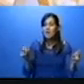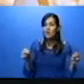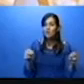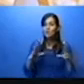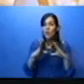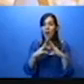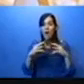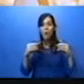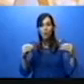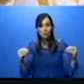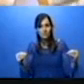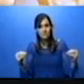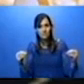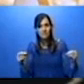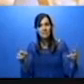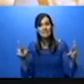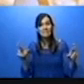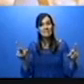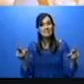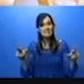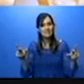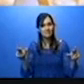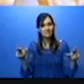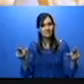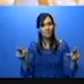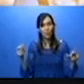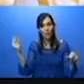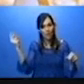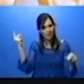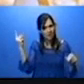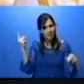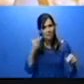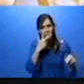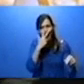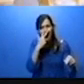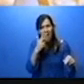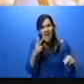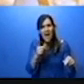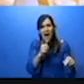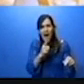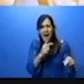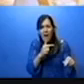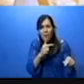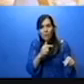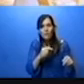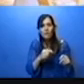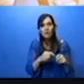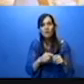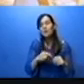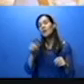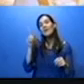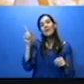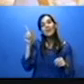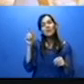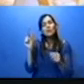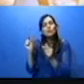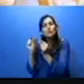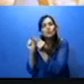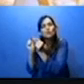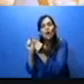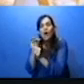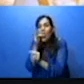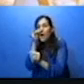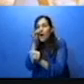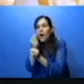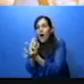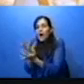siri. Predominantemente aquáticos, marinhos, de água doce. Esse aqui, o tatuzinho de jardim, ou tatuzinho